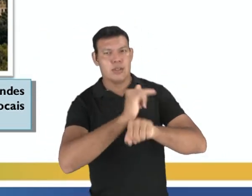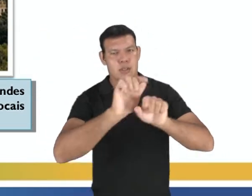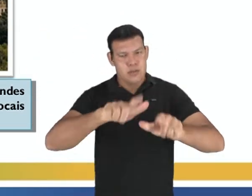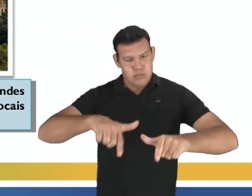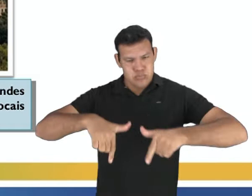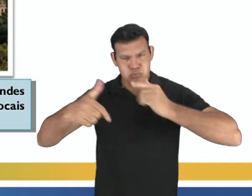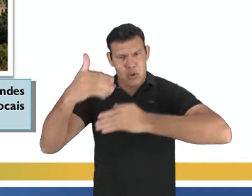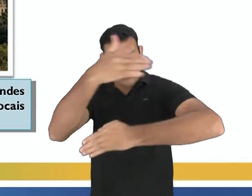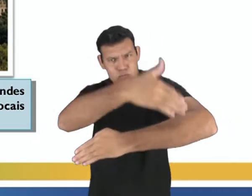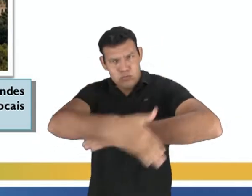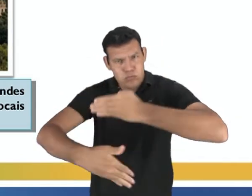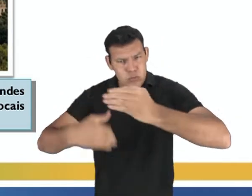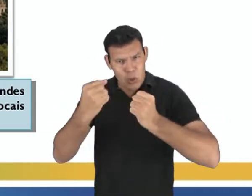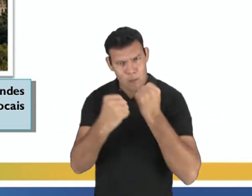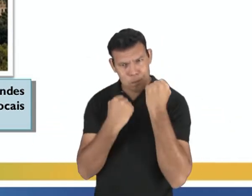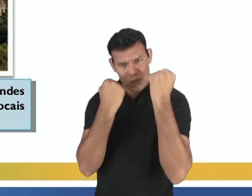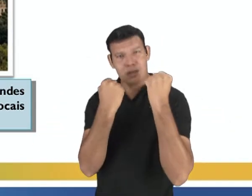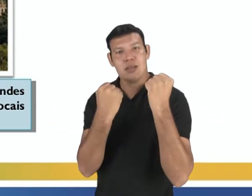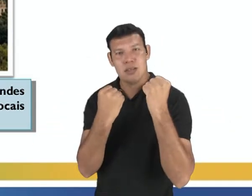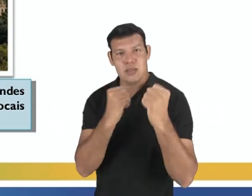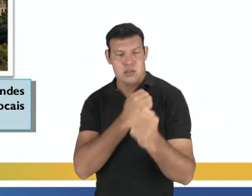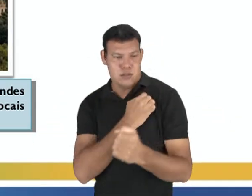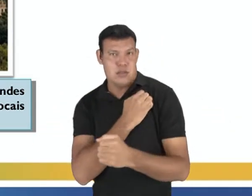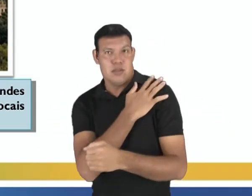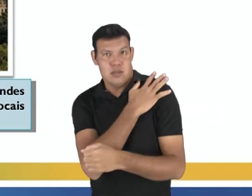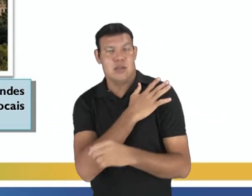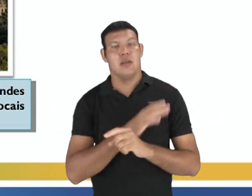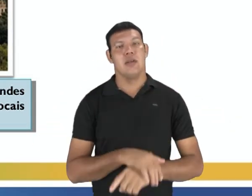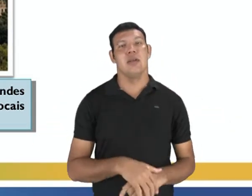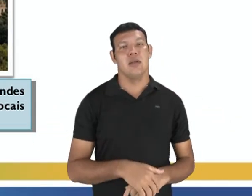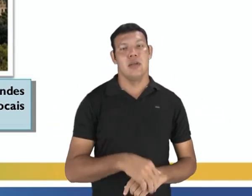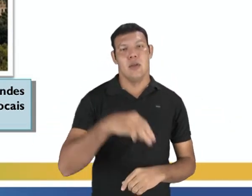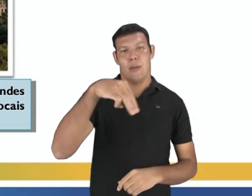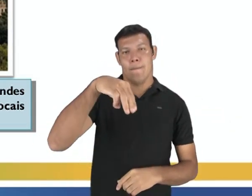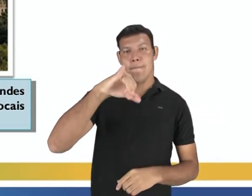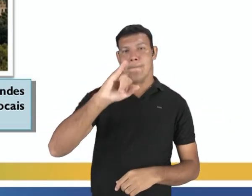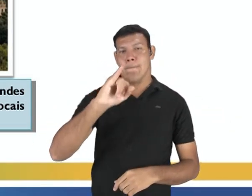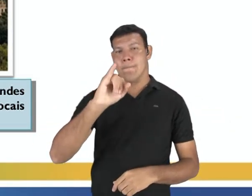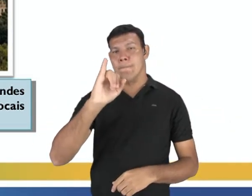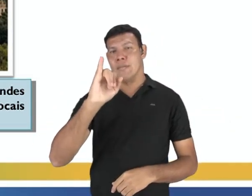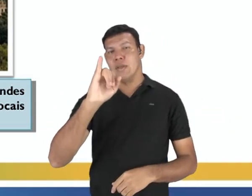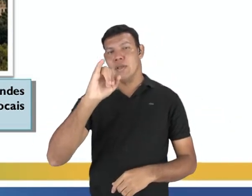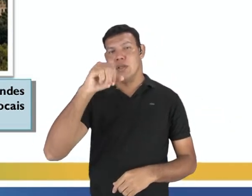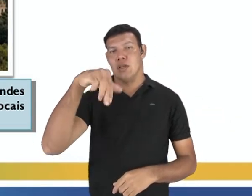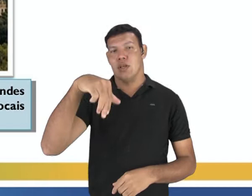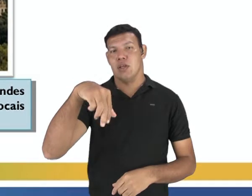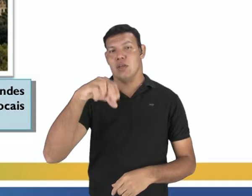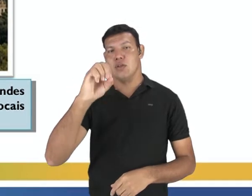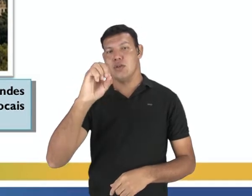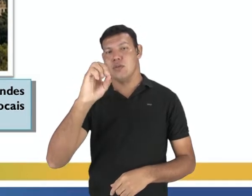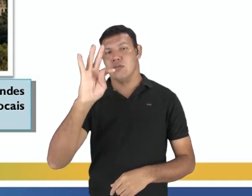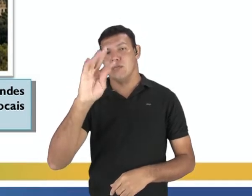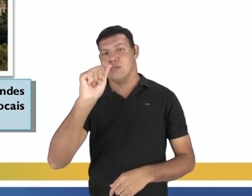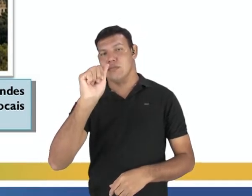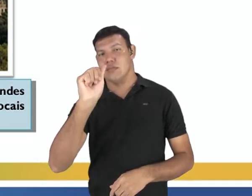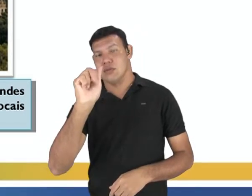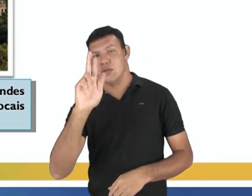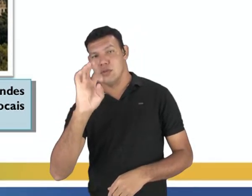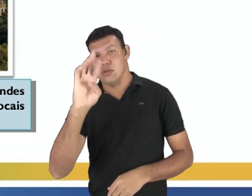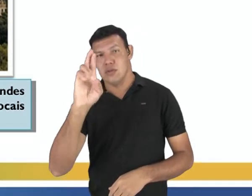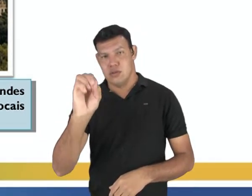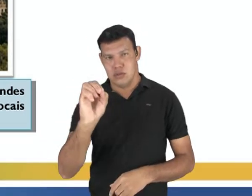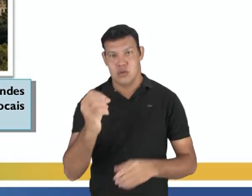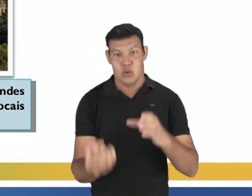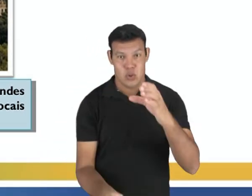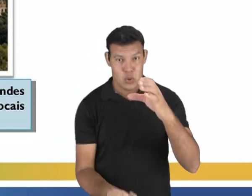defesa militar. Ali do lado a gente tem só o Minotauro, né, que é uma lenda na mitologia, que disse aí, né, que ele surgiu